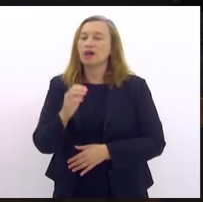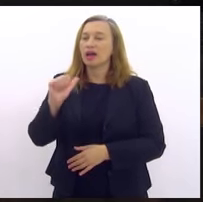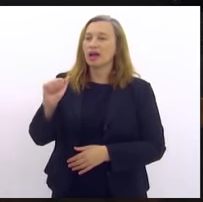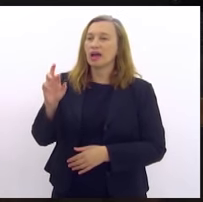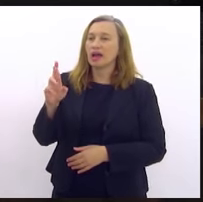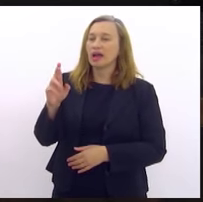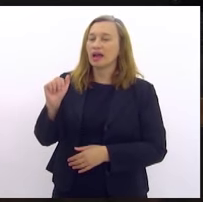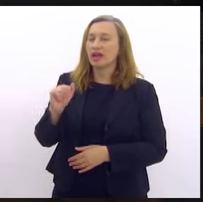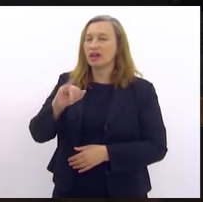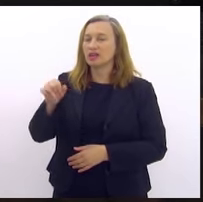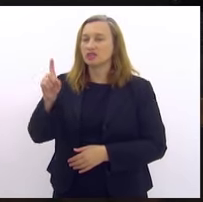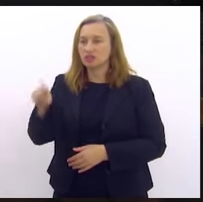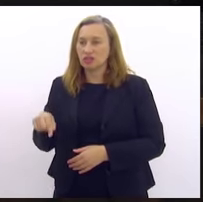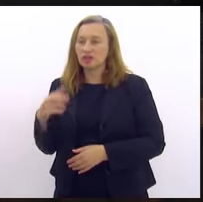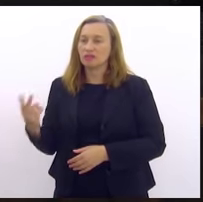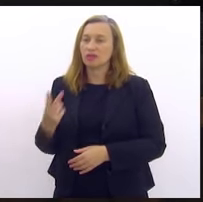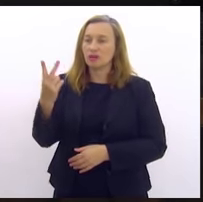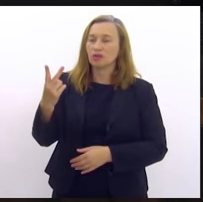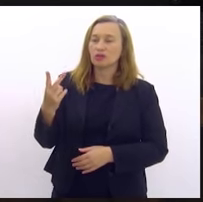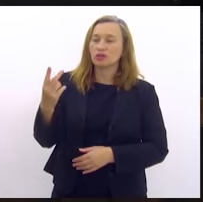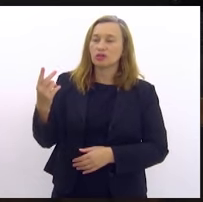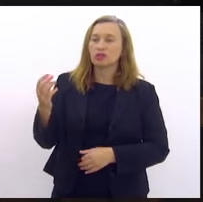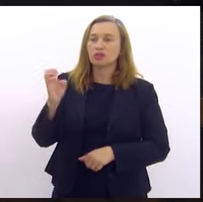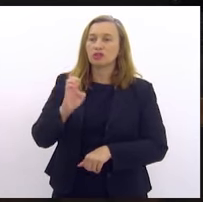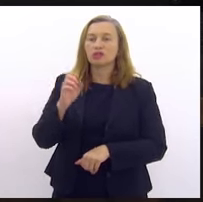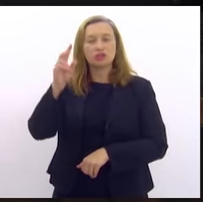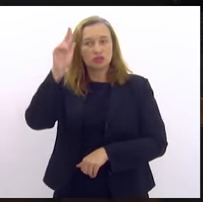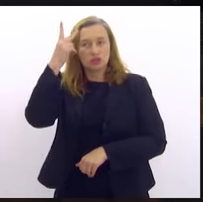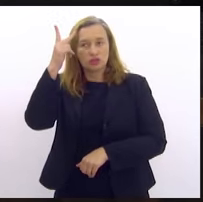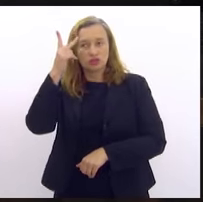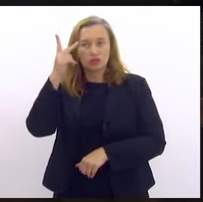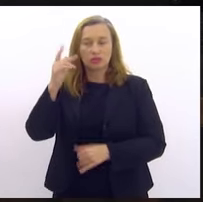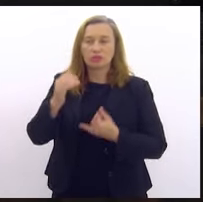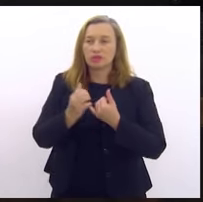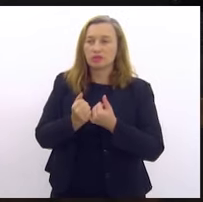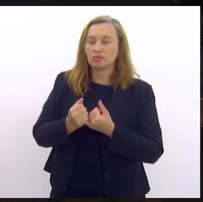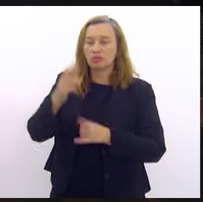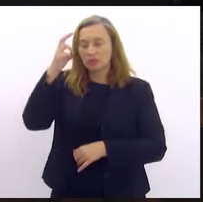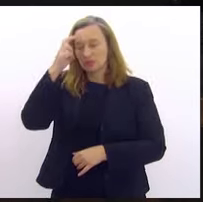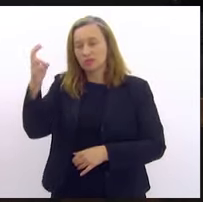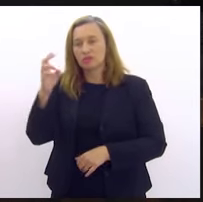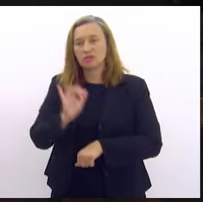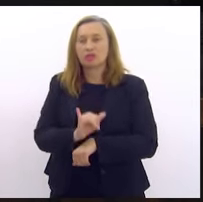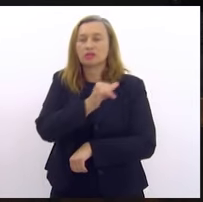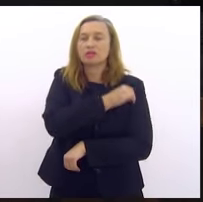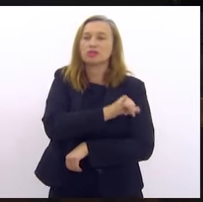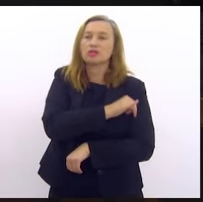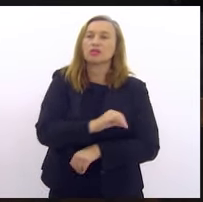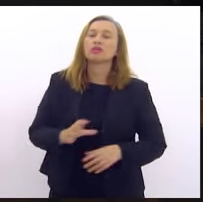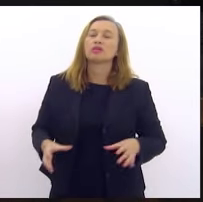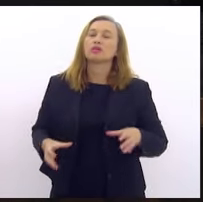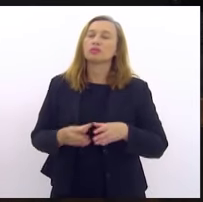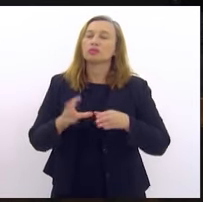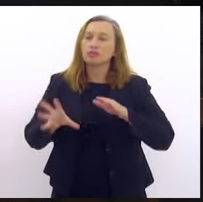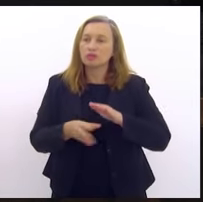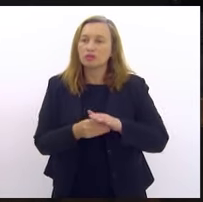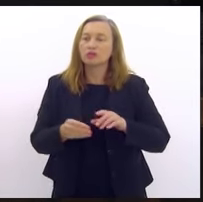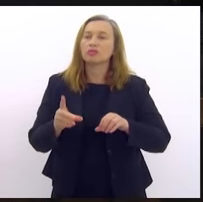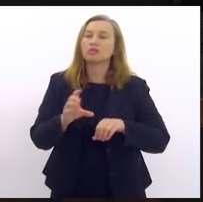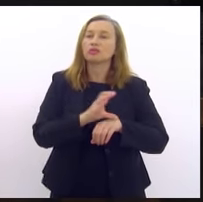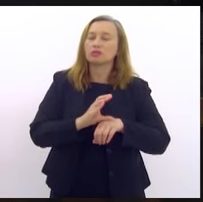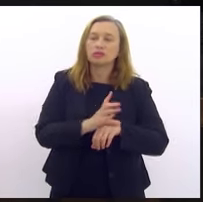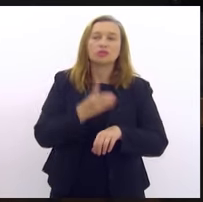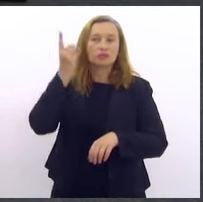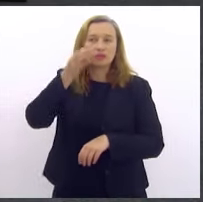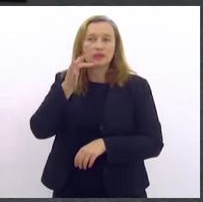como patrimônio de valor histórico e cultural do Estado do Rio de Janeiro. Pendendo de parecer da Comissão de Emendas Constitucionais e Vetos, deputado